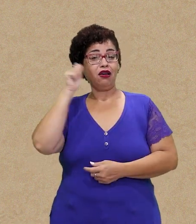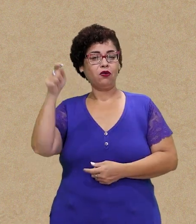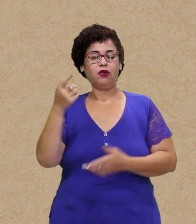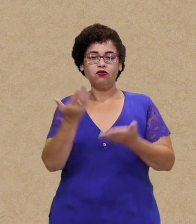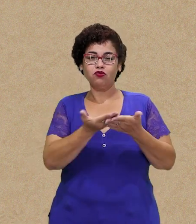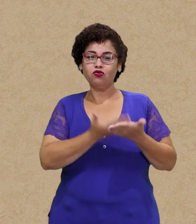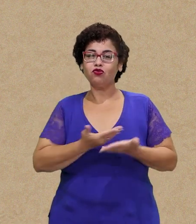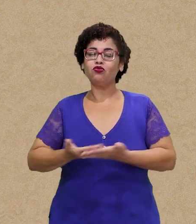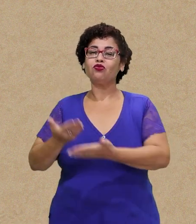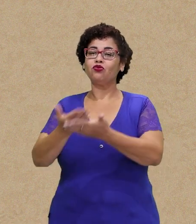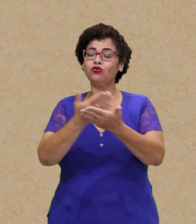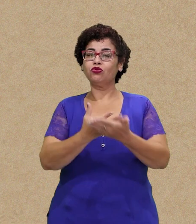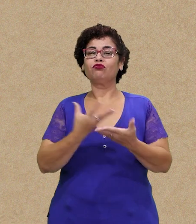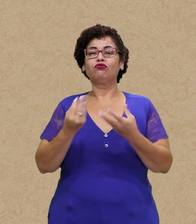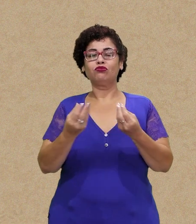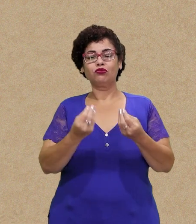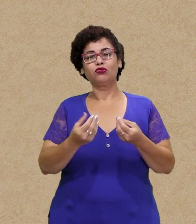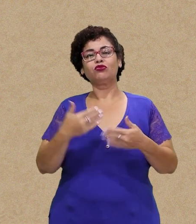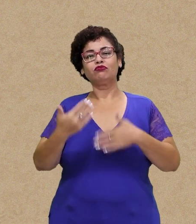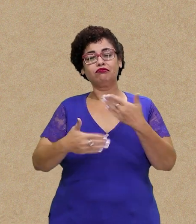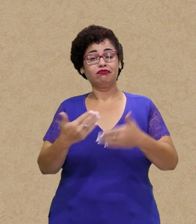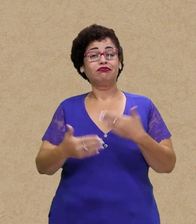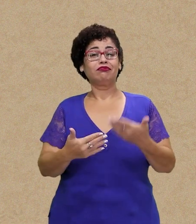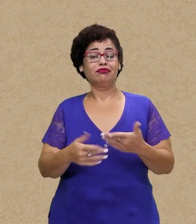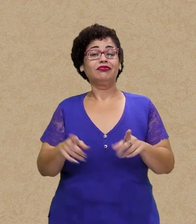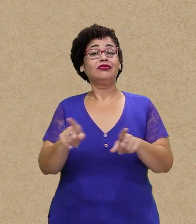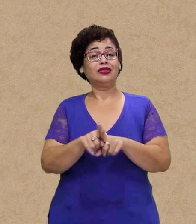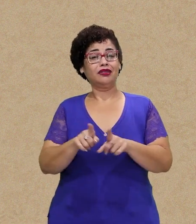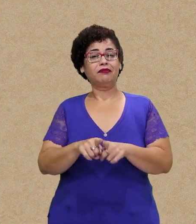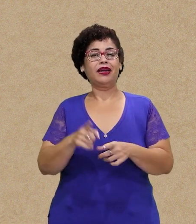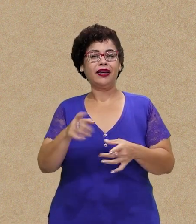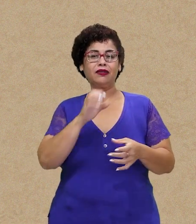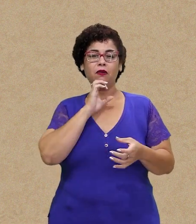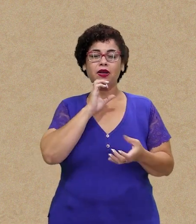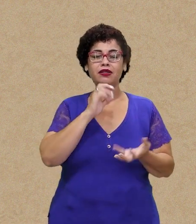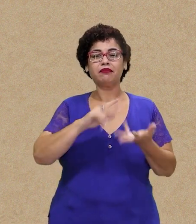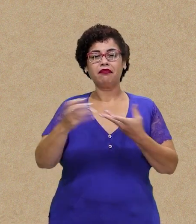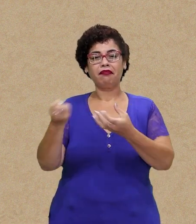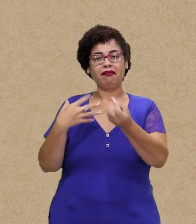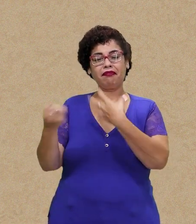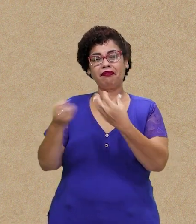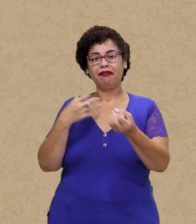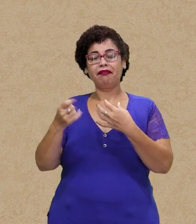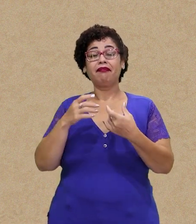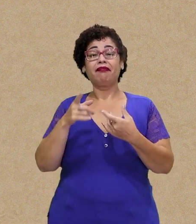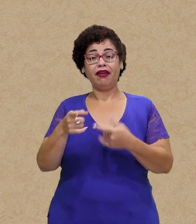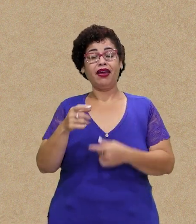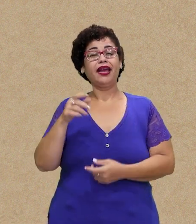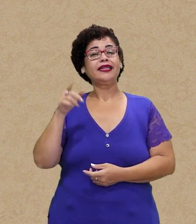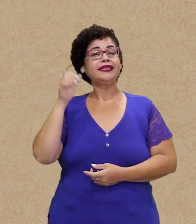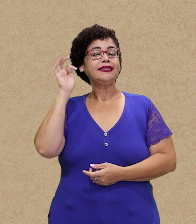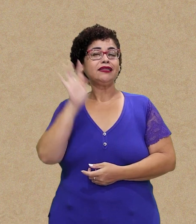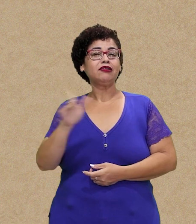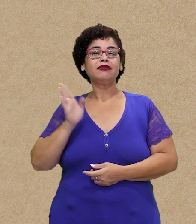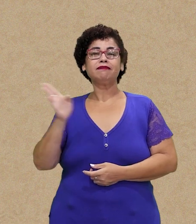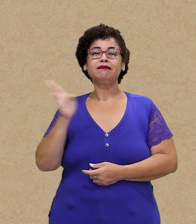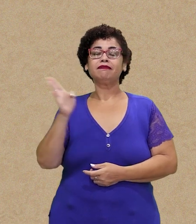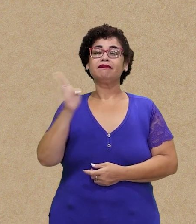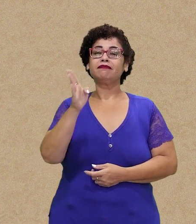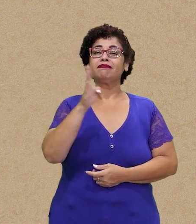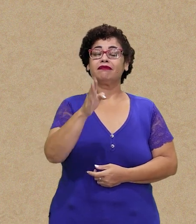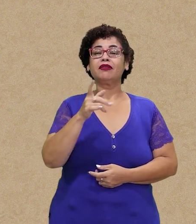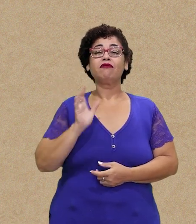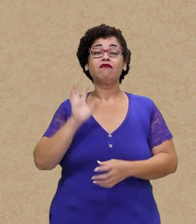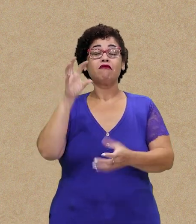um grande estudioso e um tanto místico também. Não satisfeito com os conhecimentos adquiridos na Grécia, Pitágoras viajou